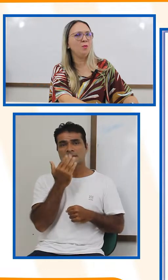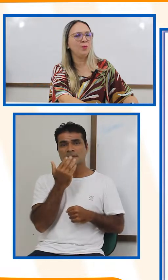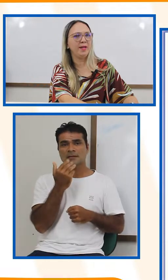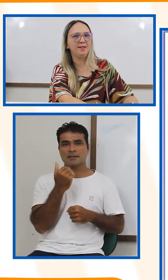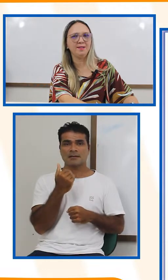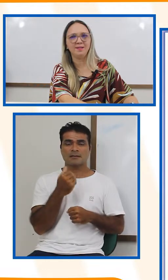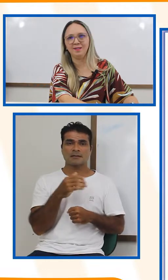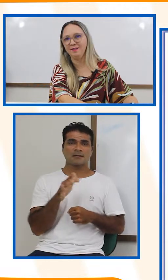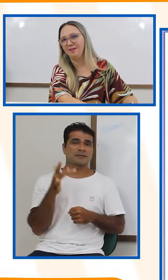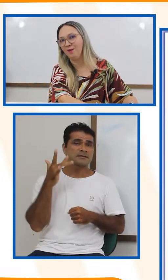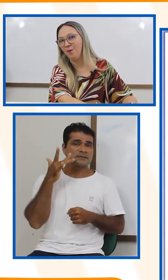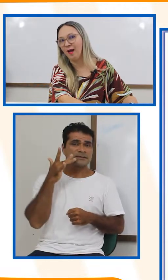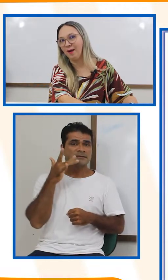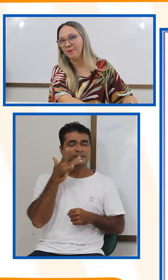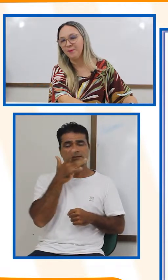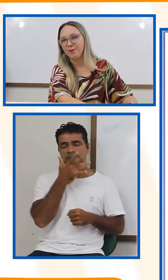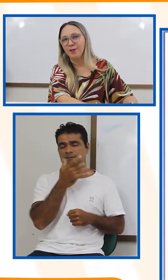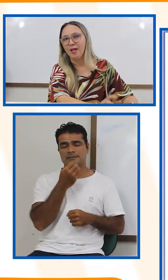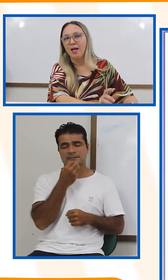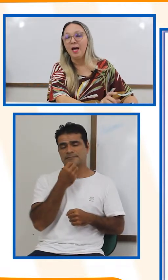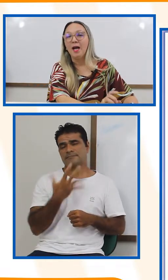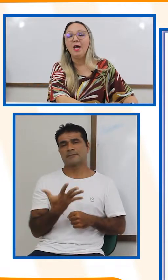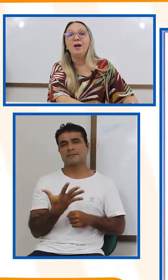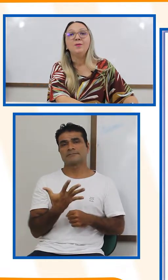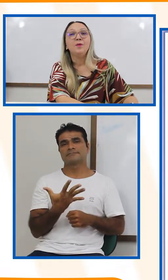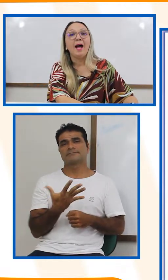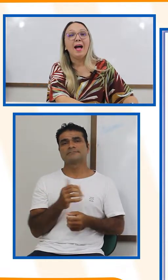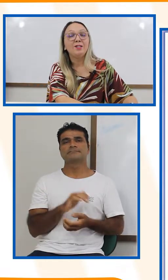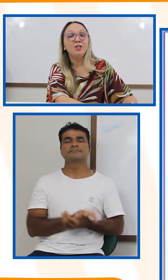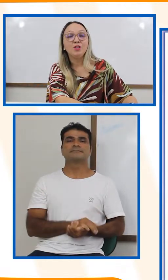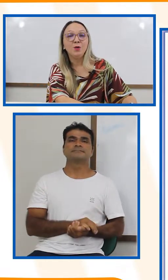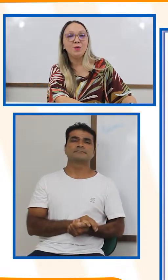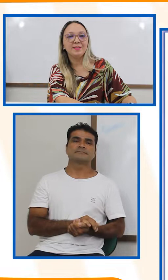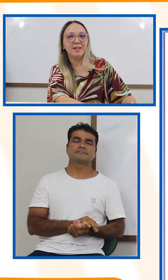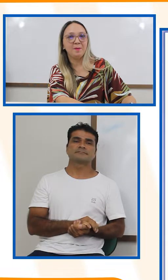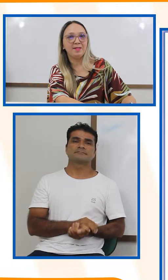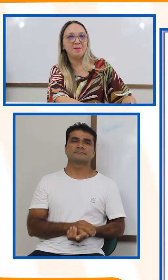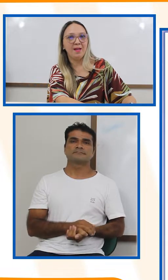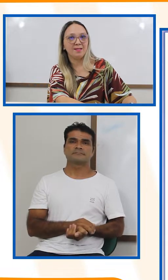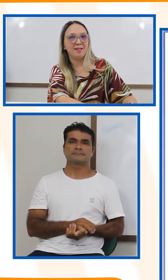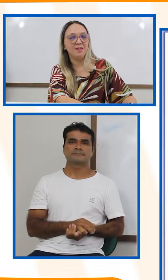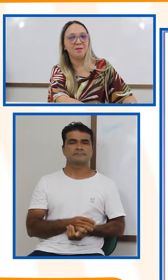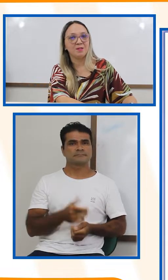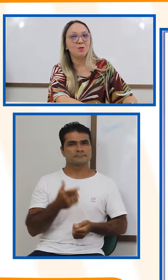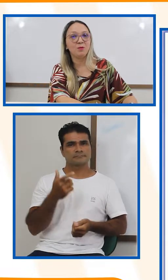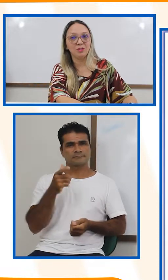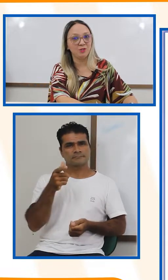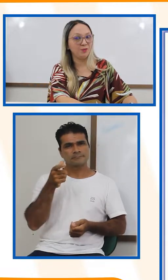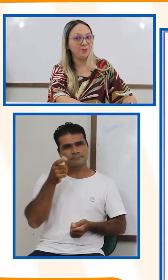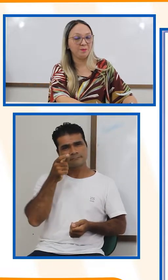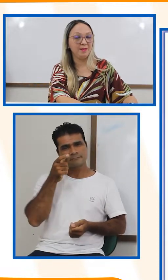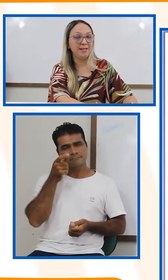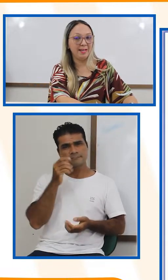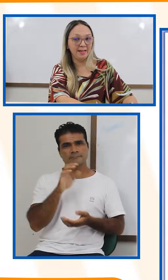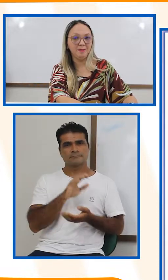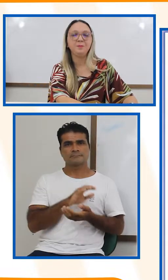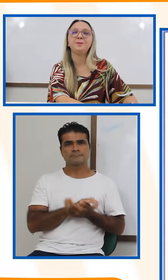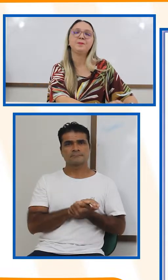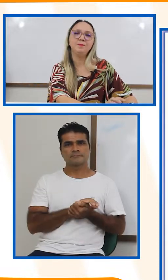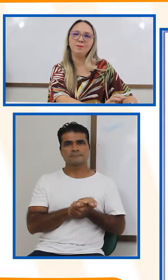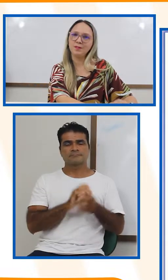Jantar como esse não há. A gente não consegue perceber as rimas quando a gente